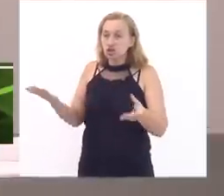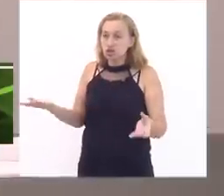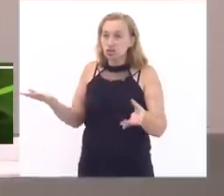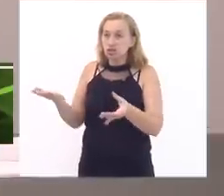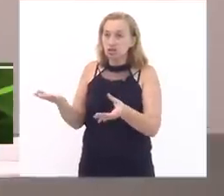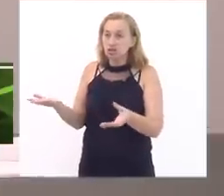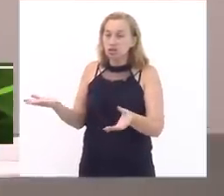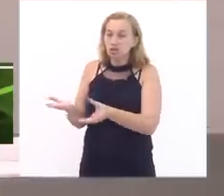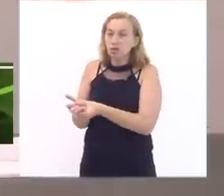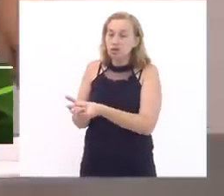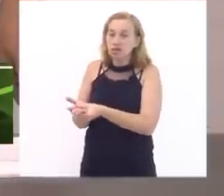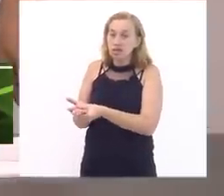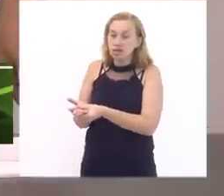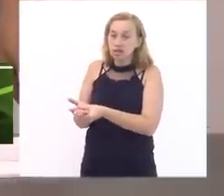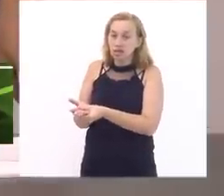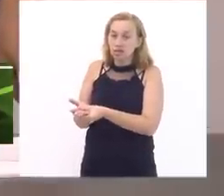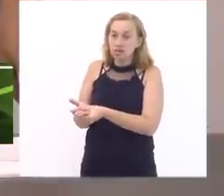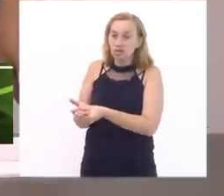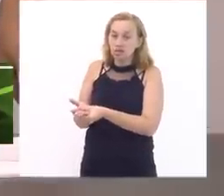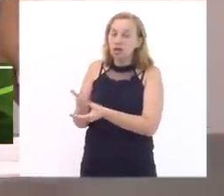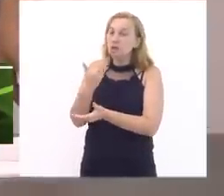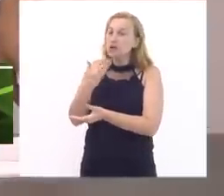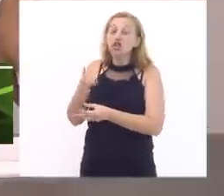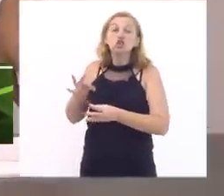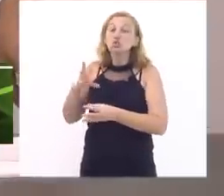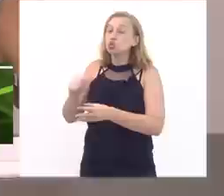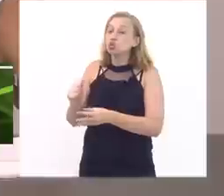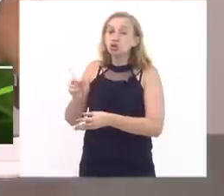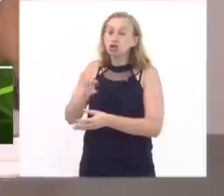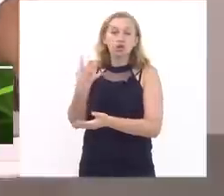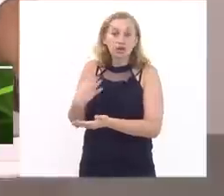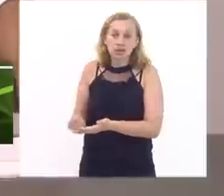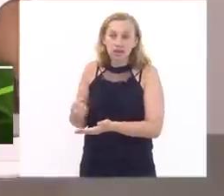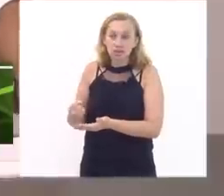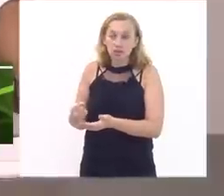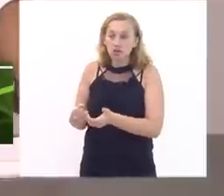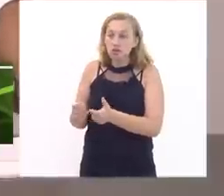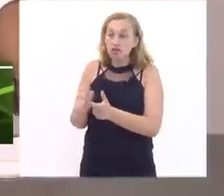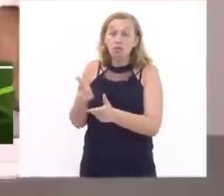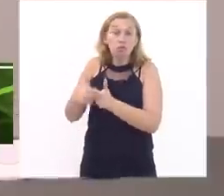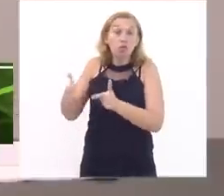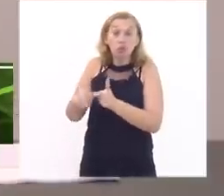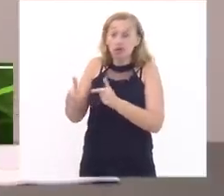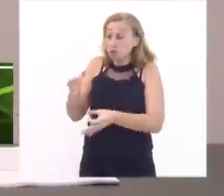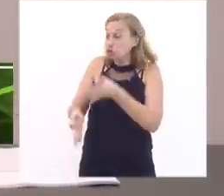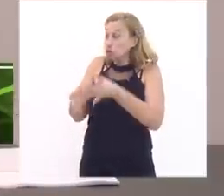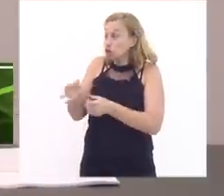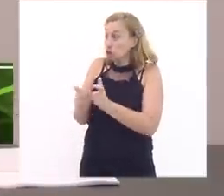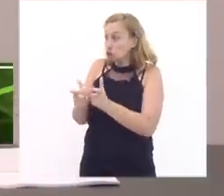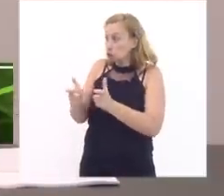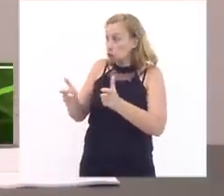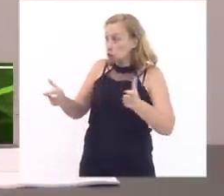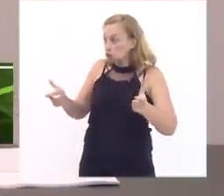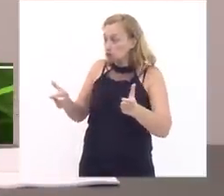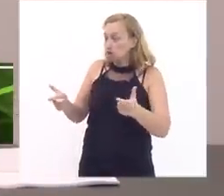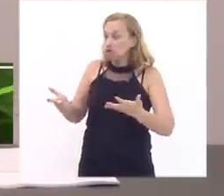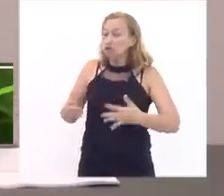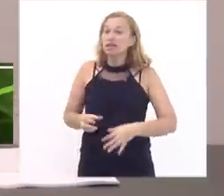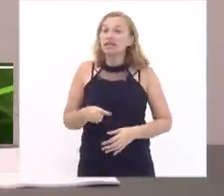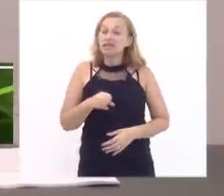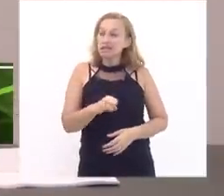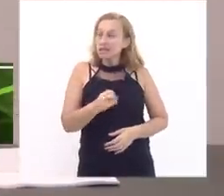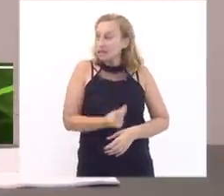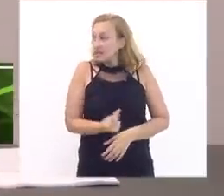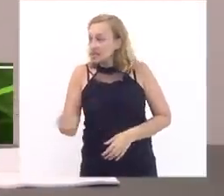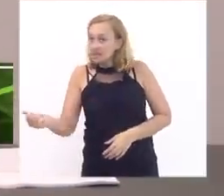teve. Vai criar um impacto para o Estado, um debate jurídico de um tamanho absurdo. Porque, por exemplo, se ele